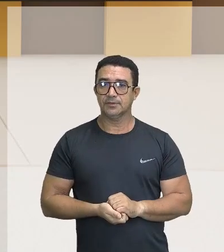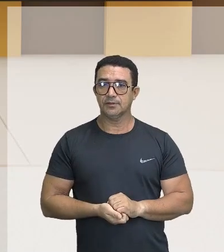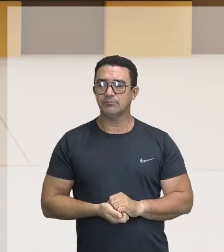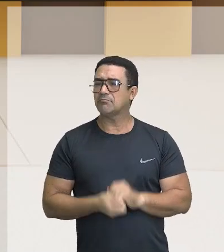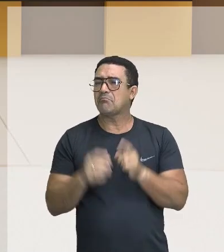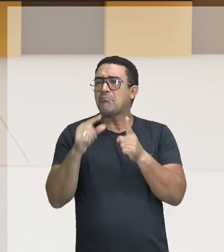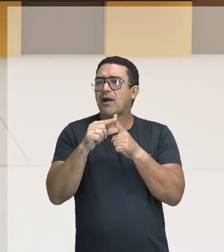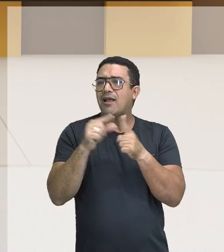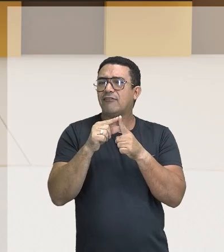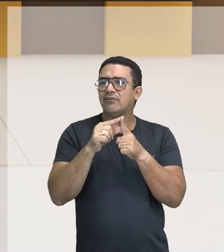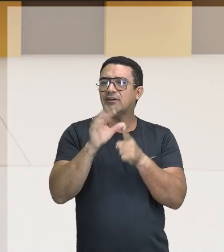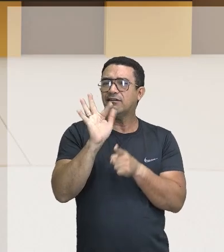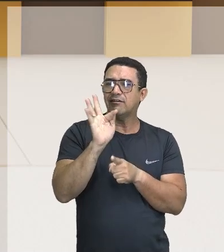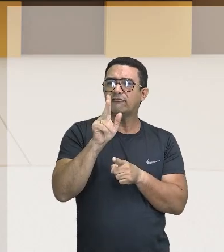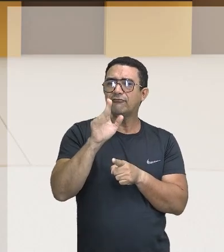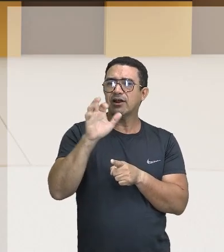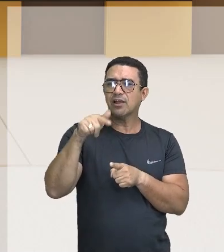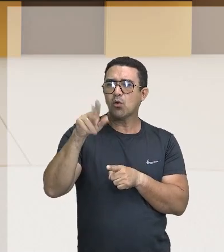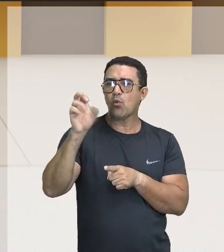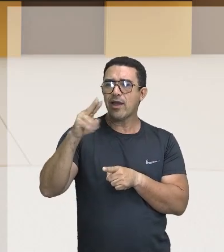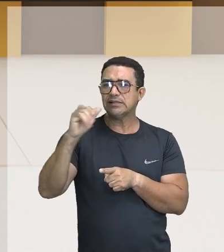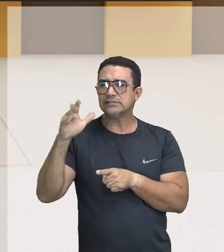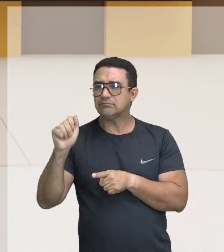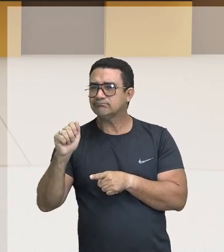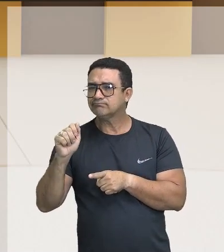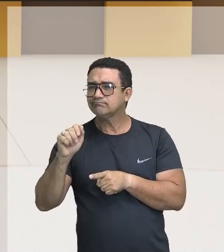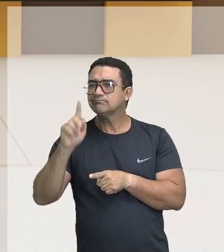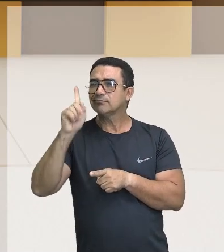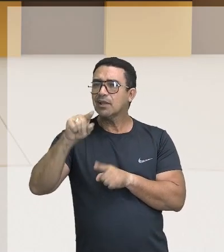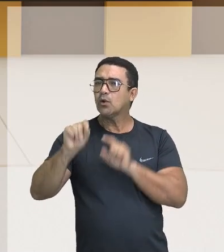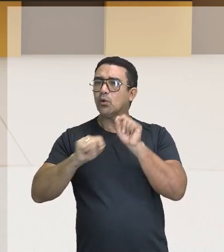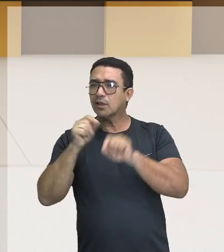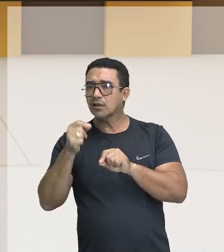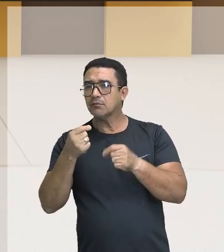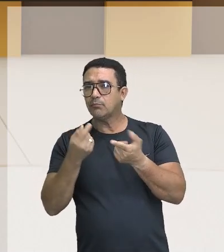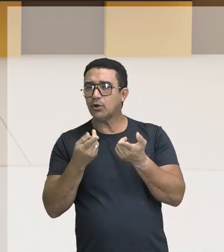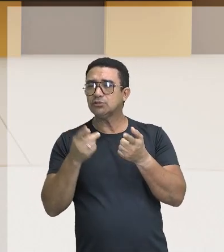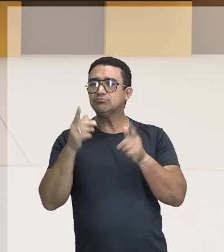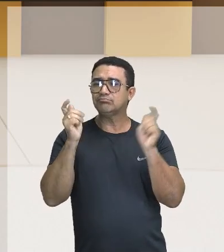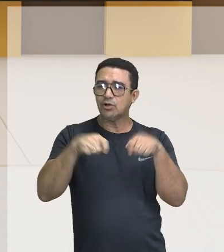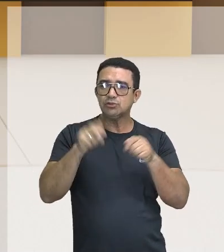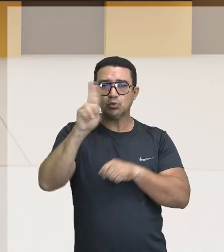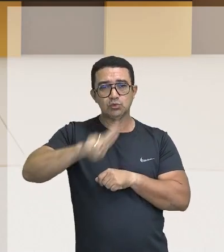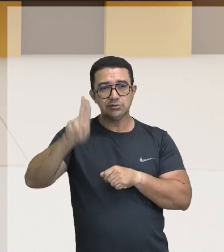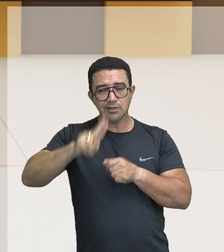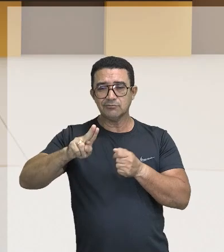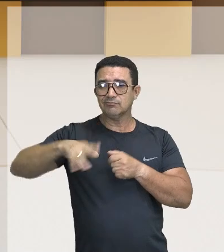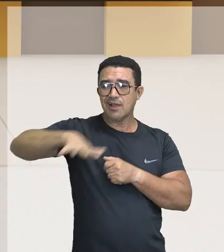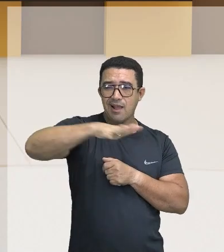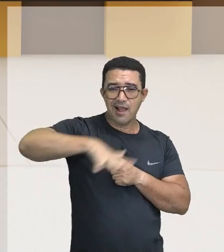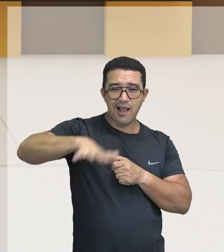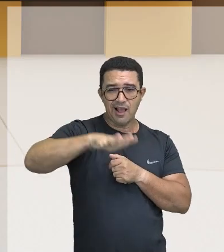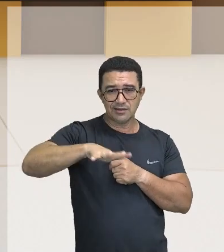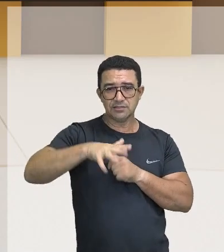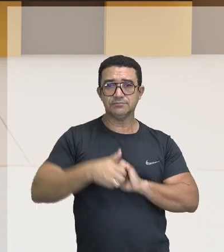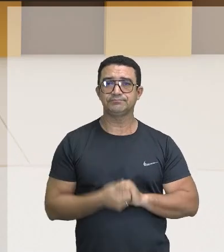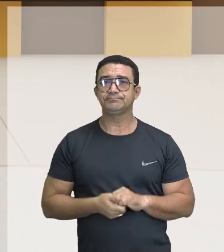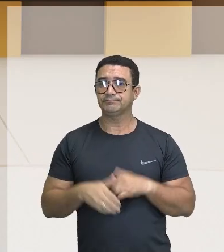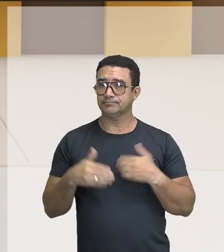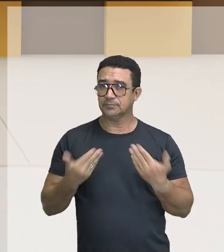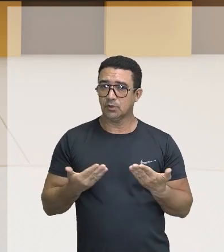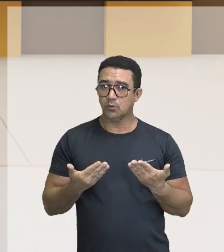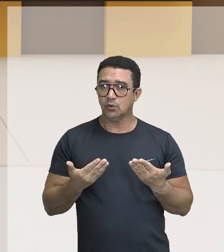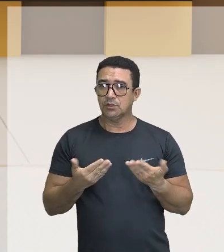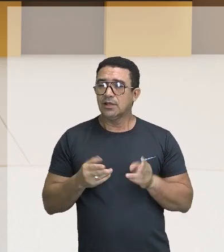essa palavra. O que é frequência? A frequência, ela pode ser aplicada em vários campos, né? Mas nesse caso aqui,